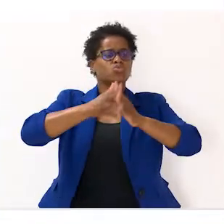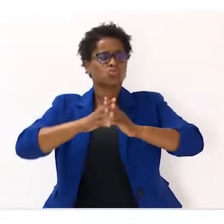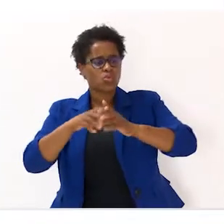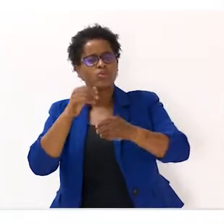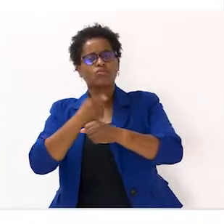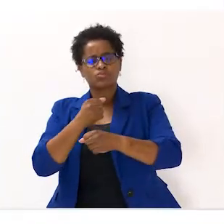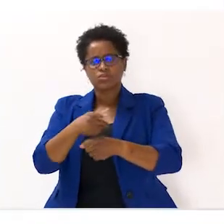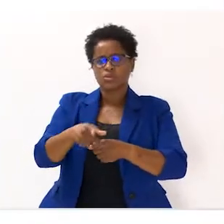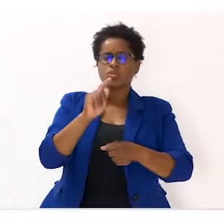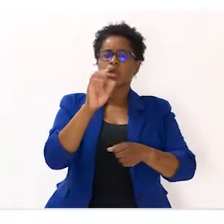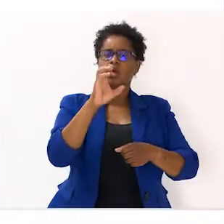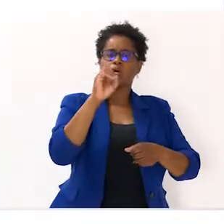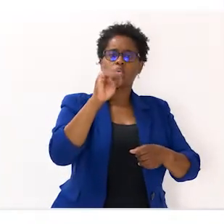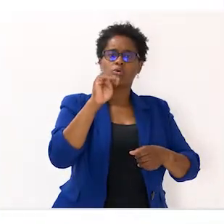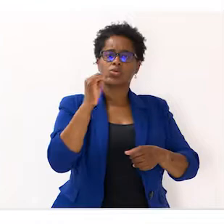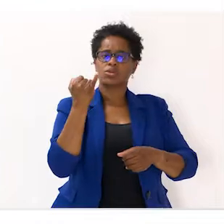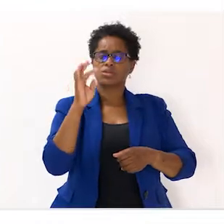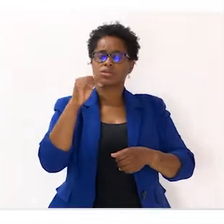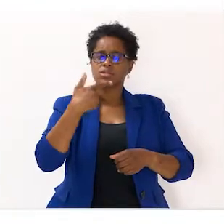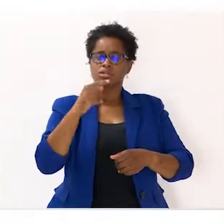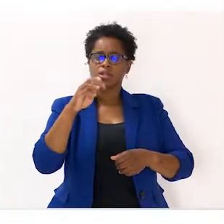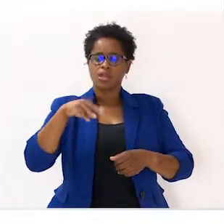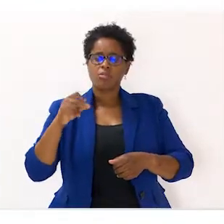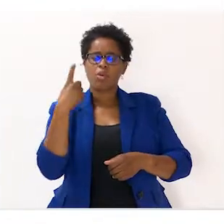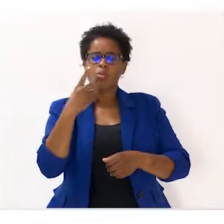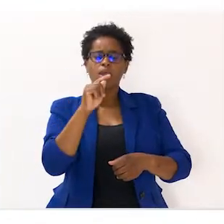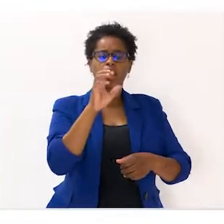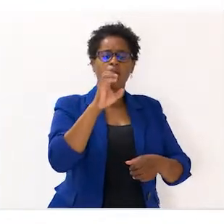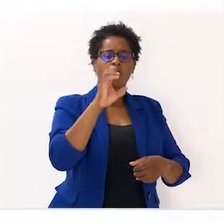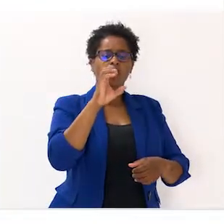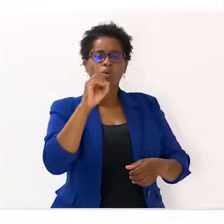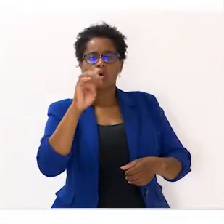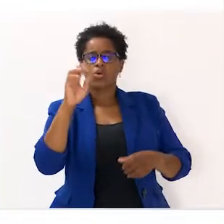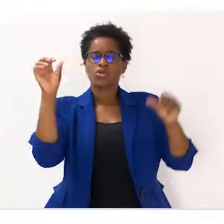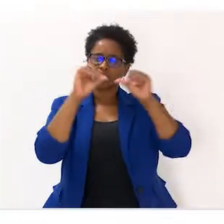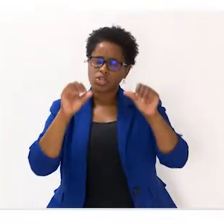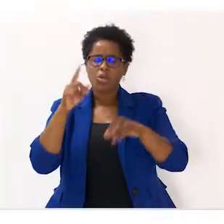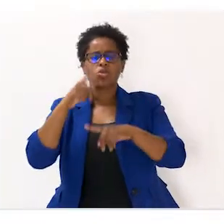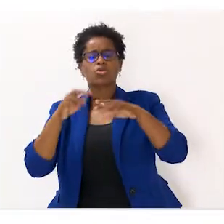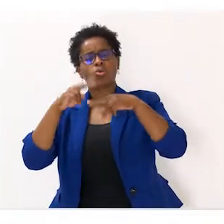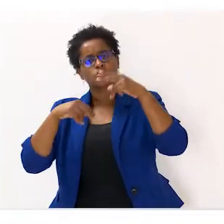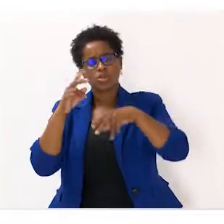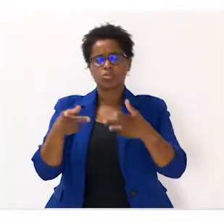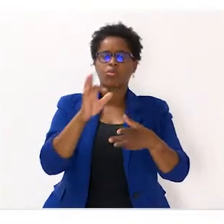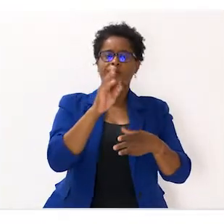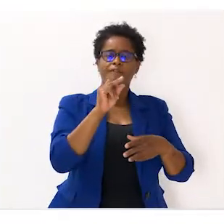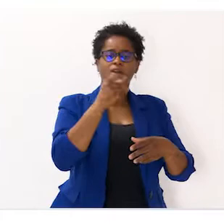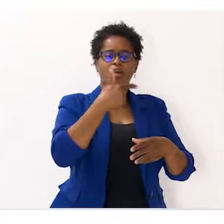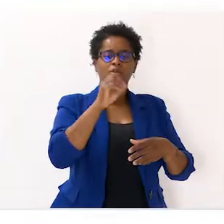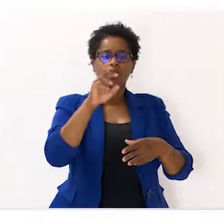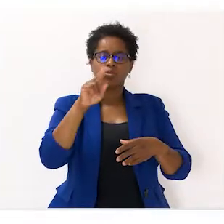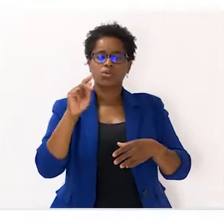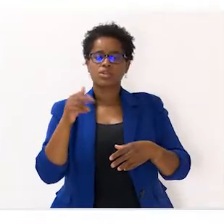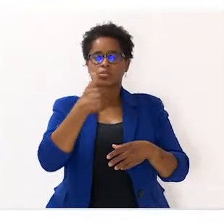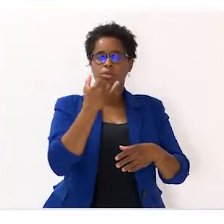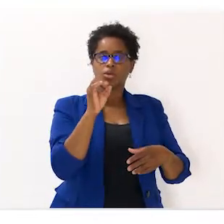e funcionamento dos ecossistemas. Um ecossistema ele é constituído por fatores